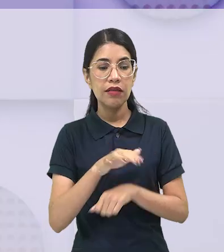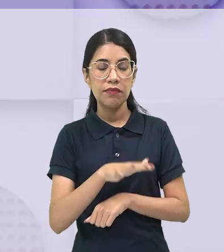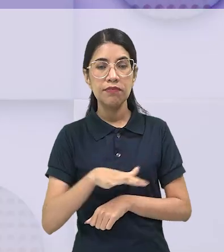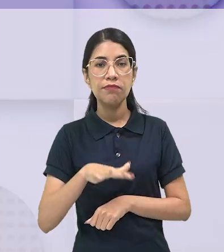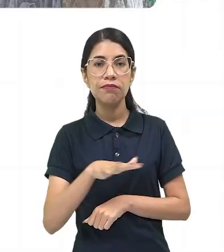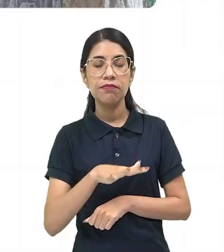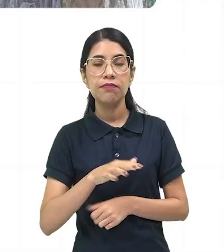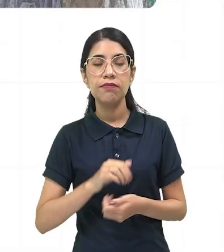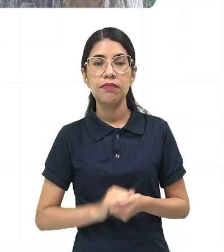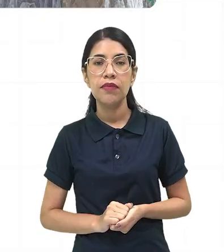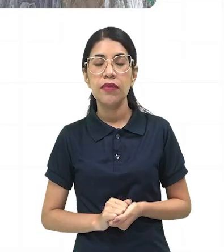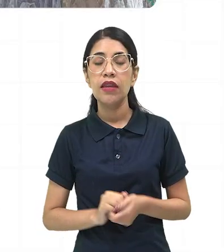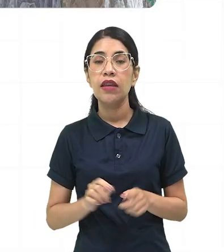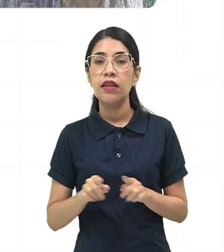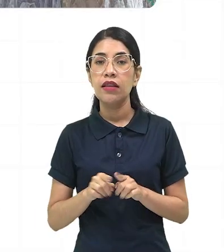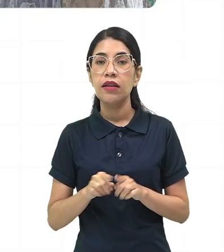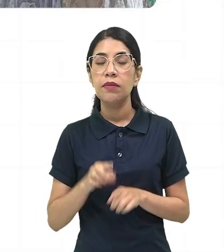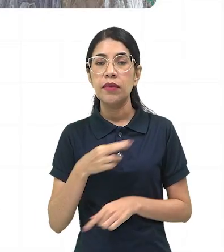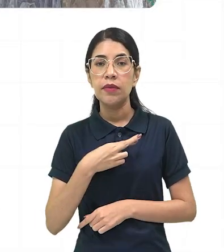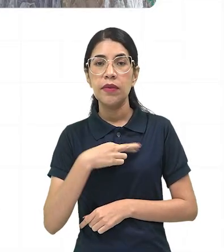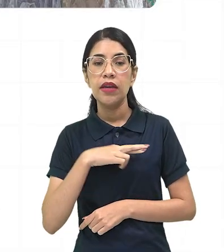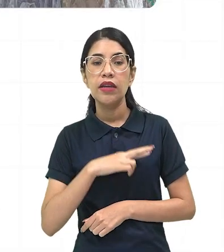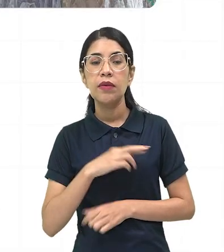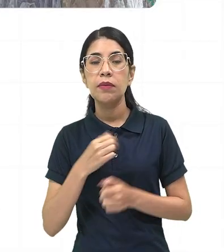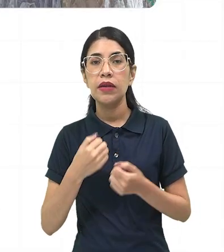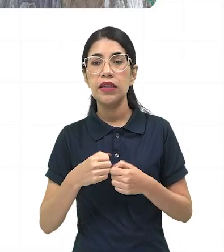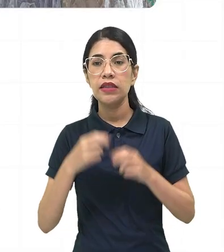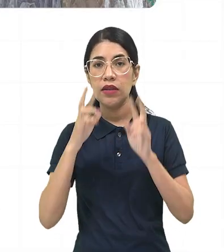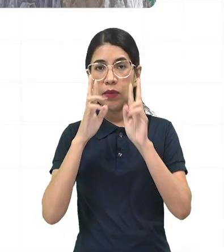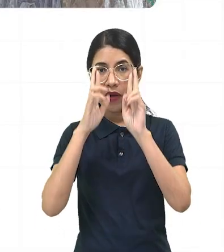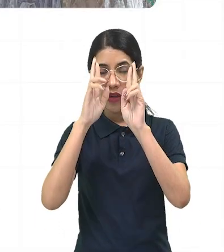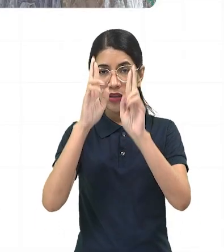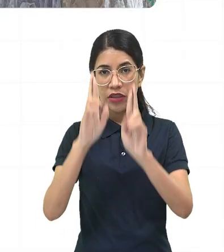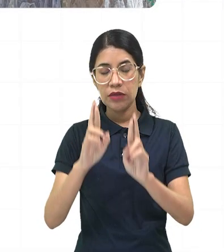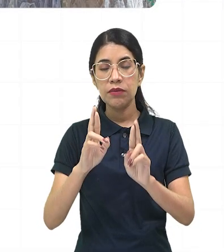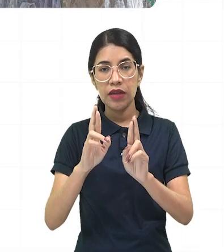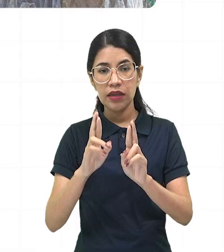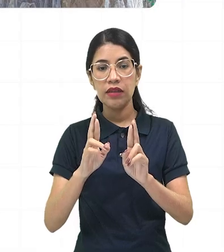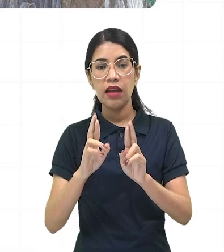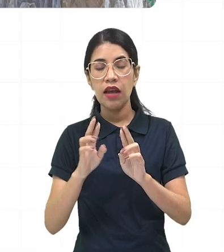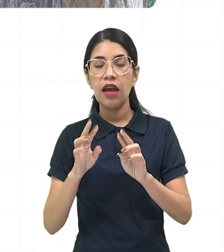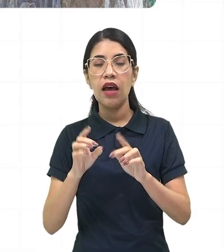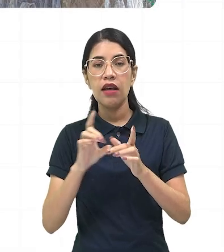por fim, essas religiões devem respeitar a